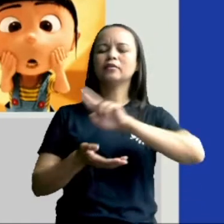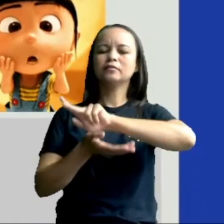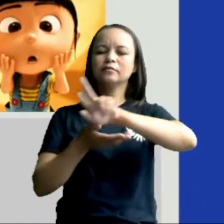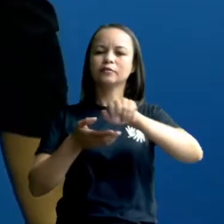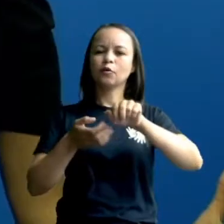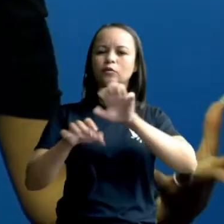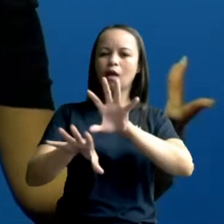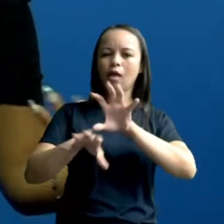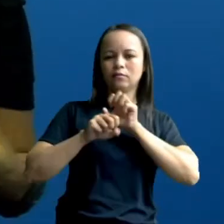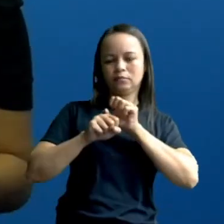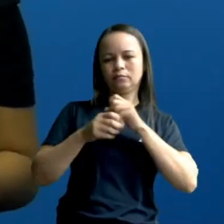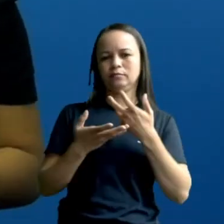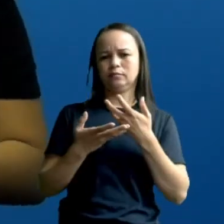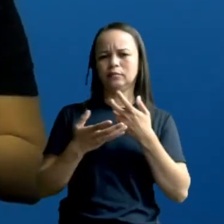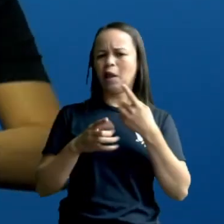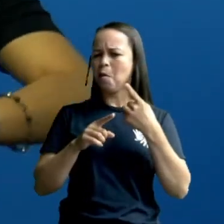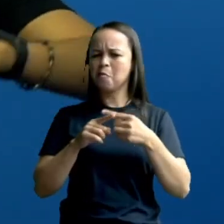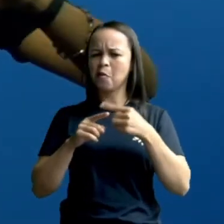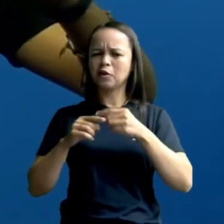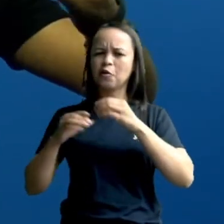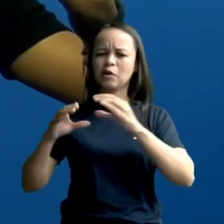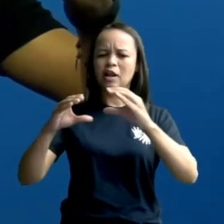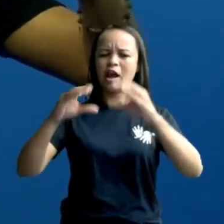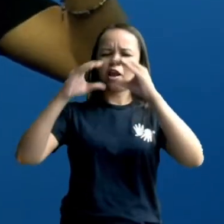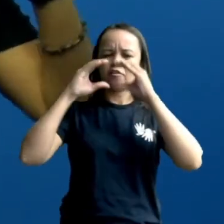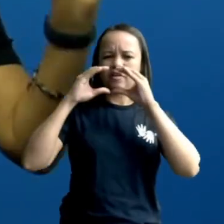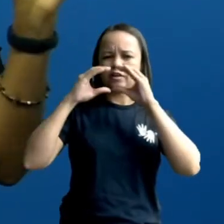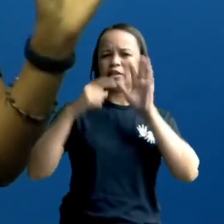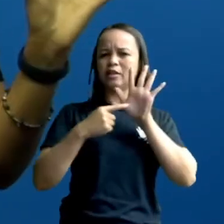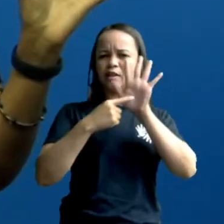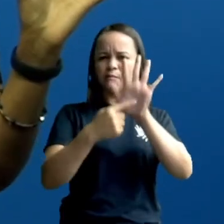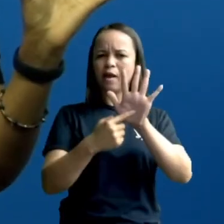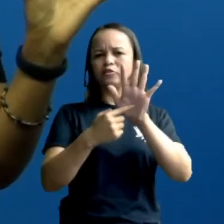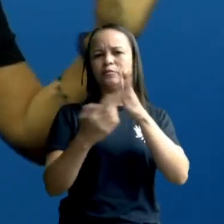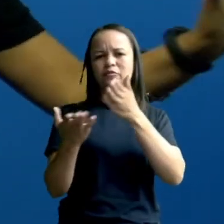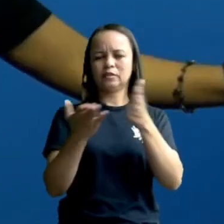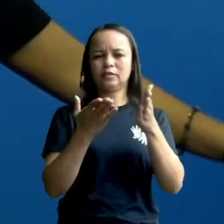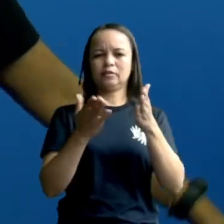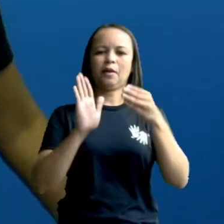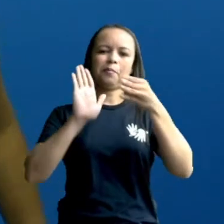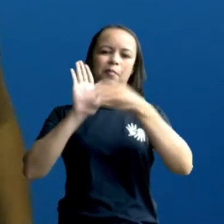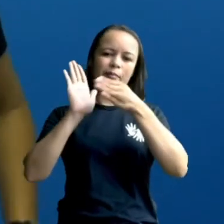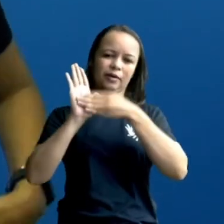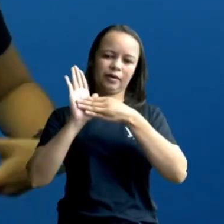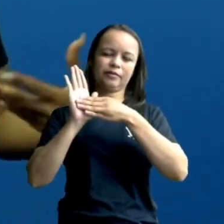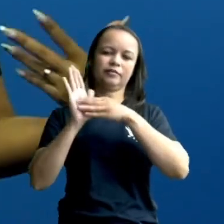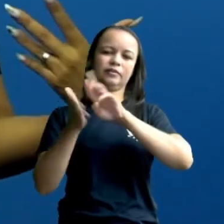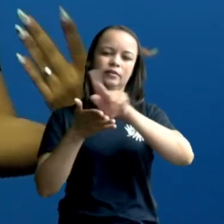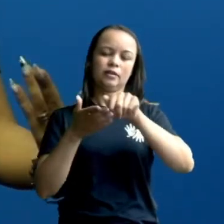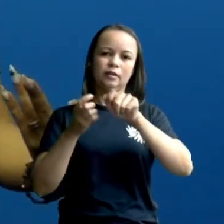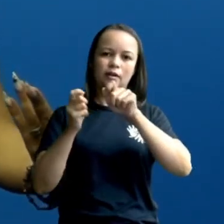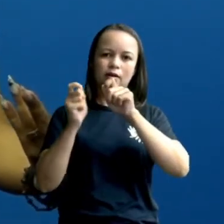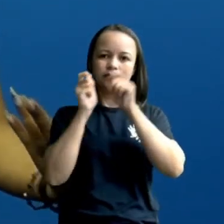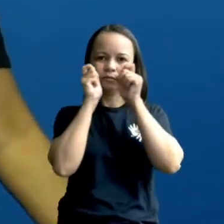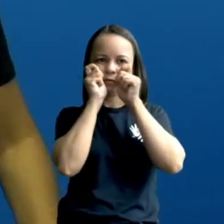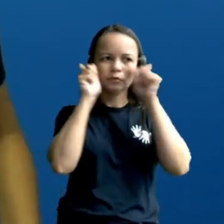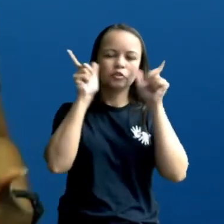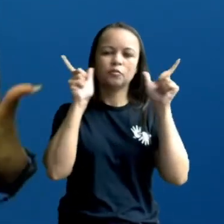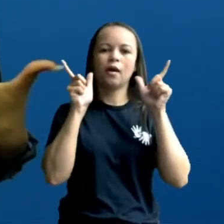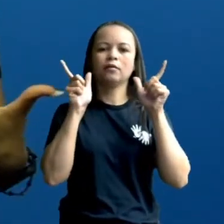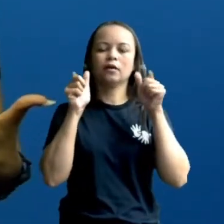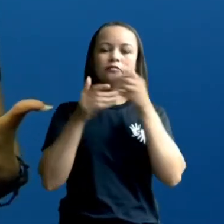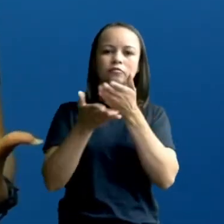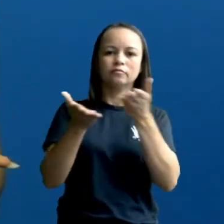eu coloquei aquela imagem daquele hambúrguer? Minha gente, a propaganda faz muita coisa. ela desperta em você